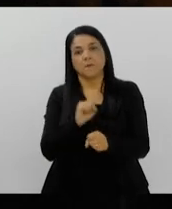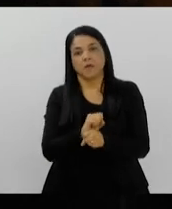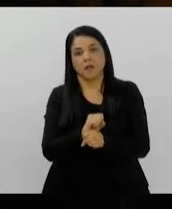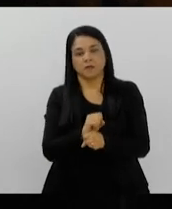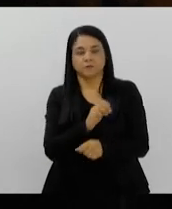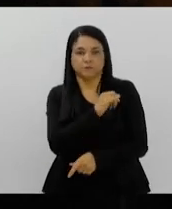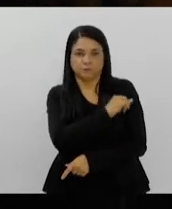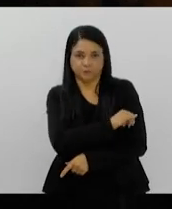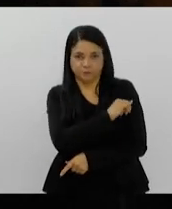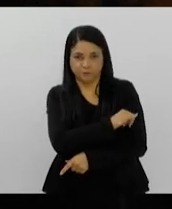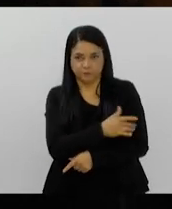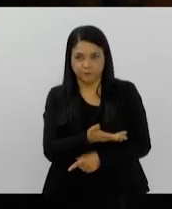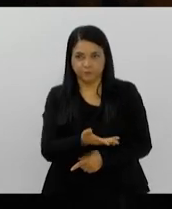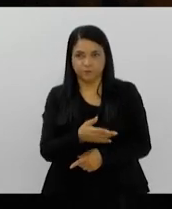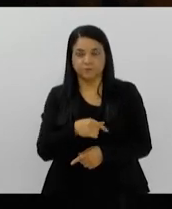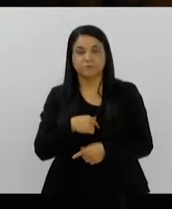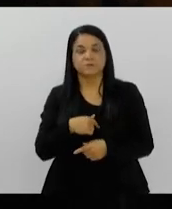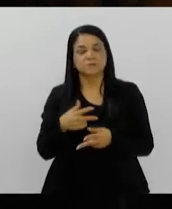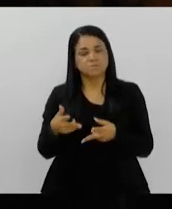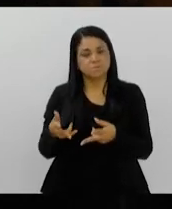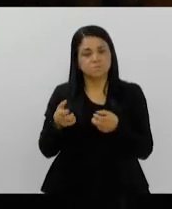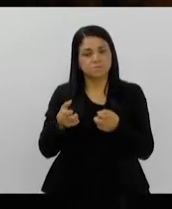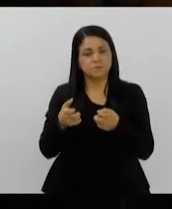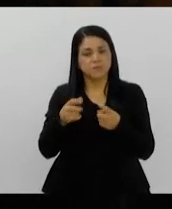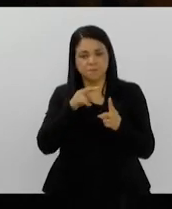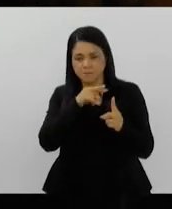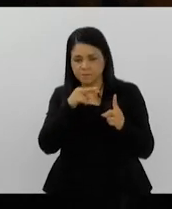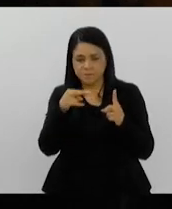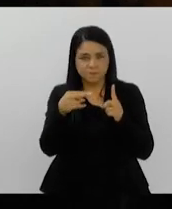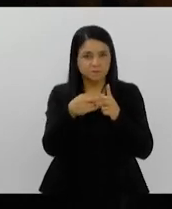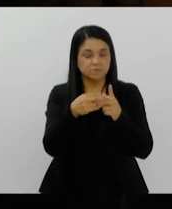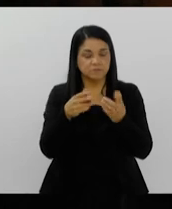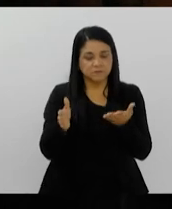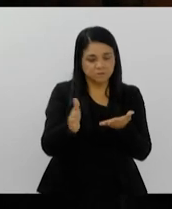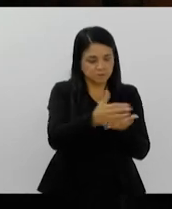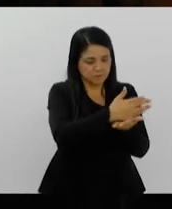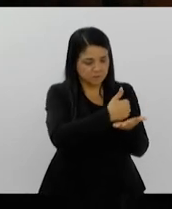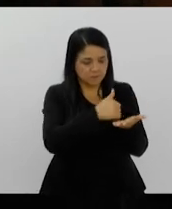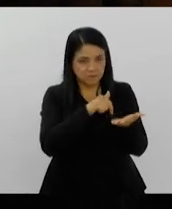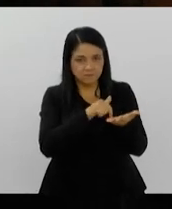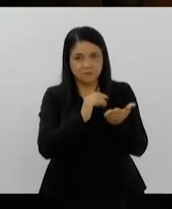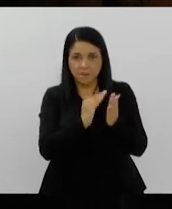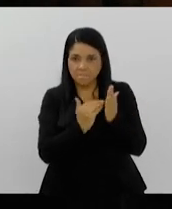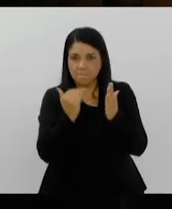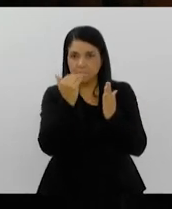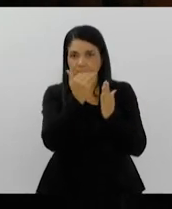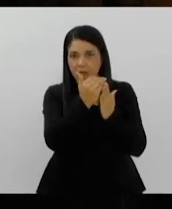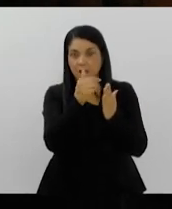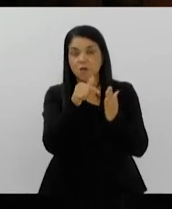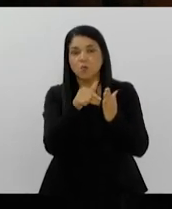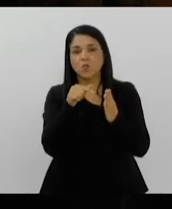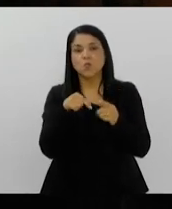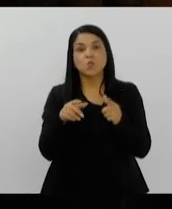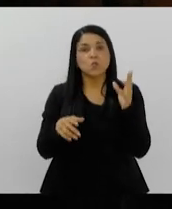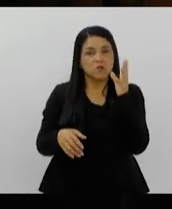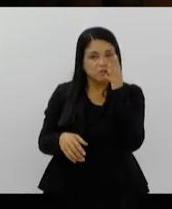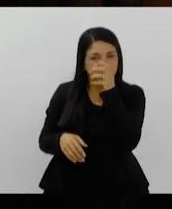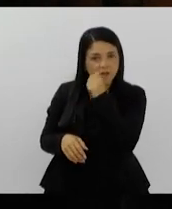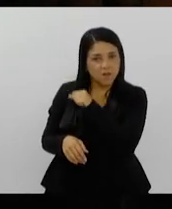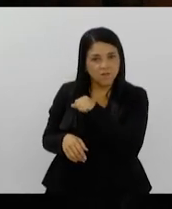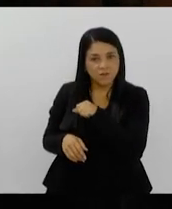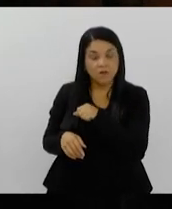A gente vê a previsão de crescimento das receitas e o que salva o Estado do Rio de